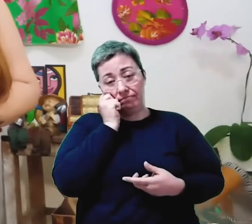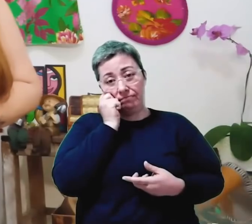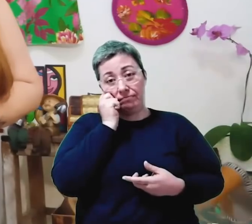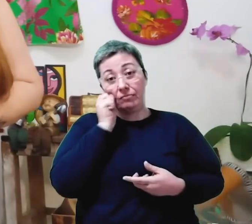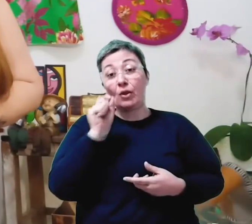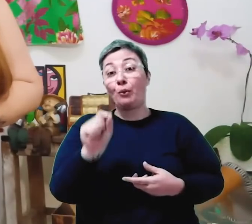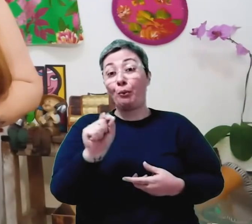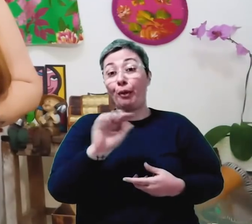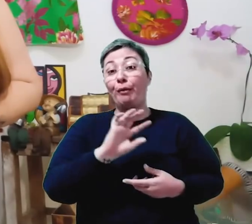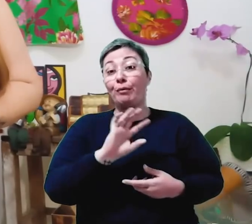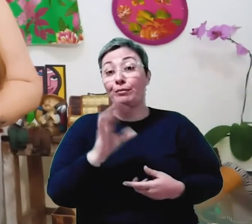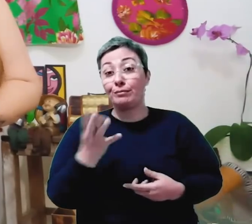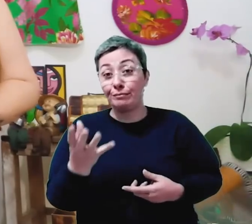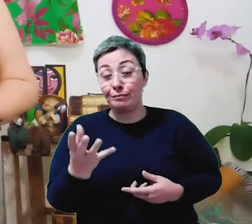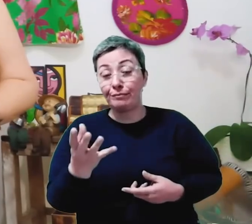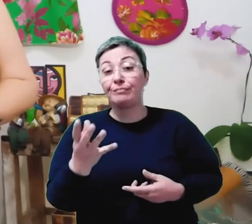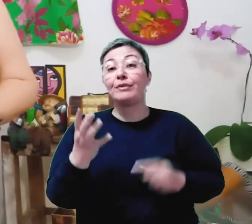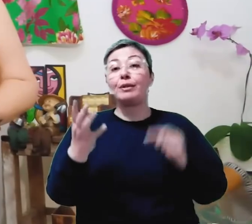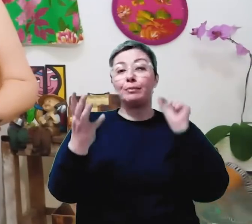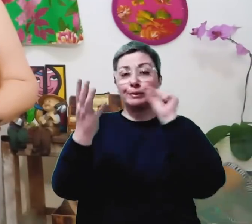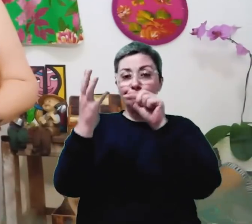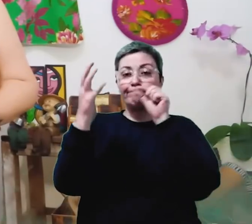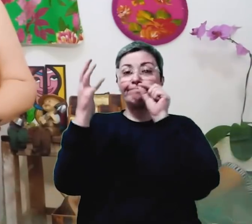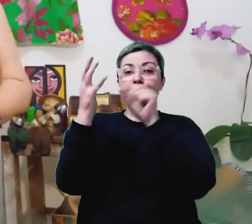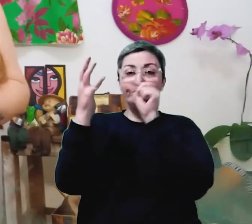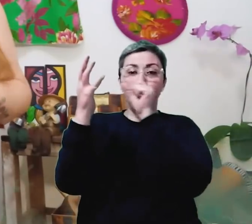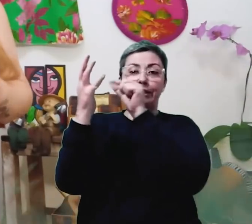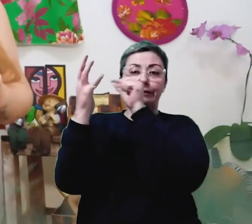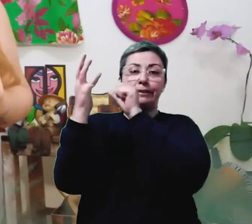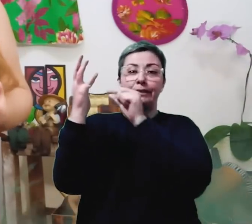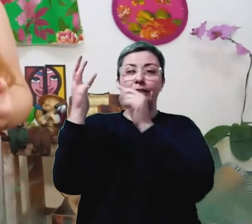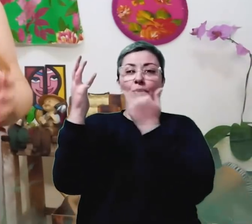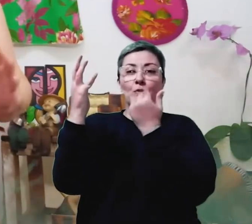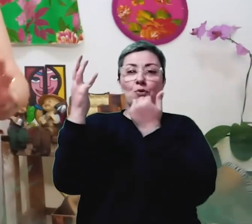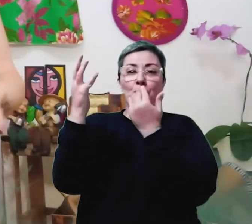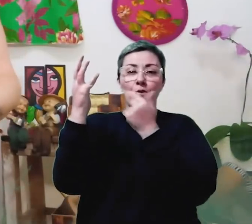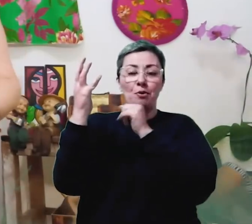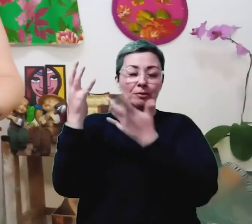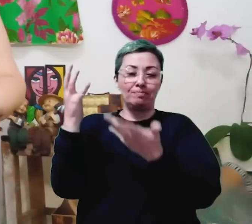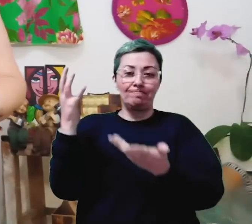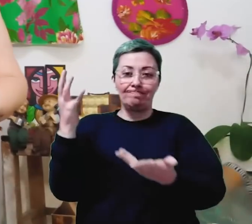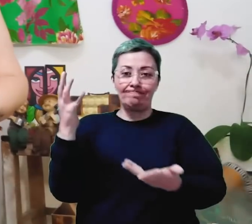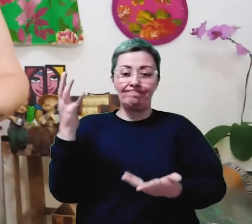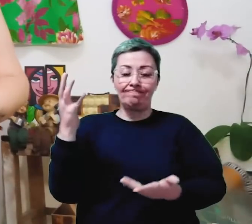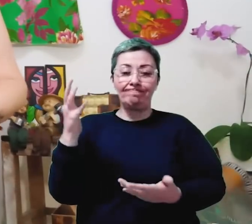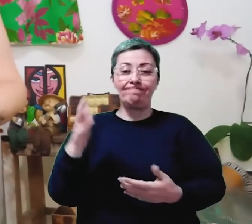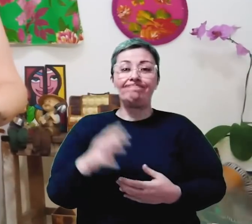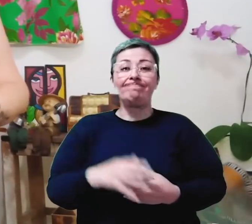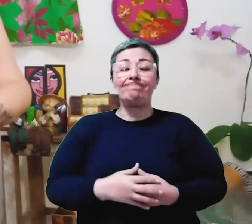E o que aconteceu? Os pássaros vieram e comeram os figos.